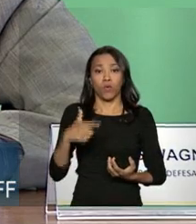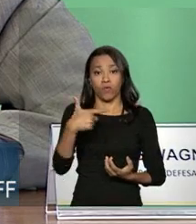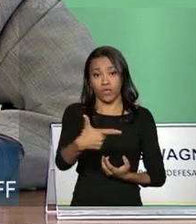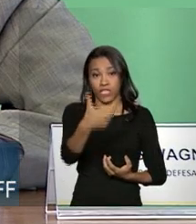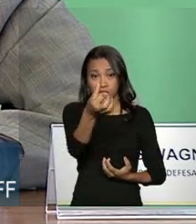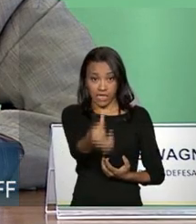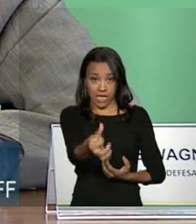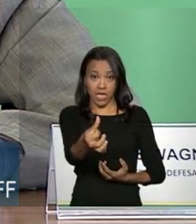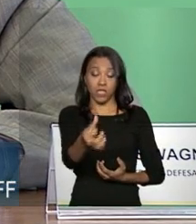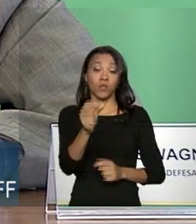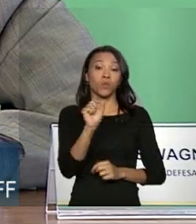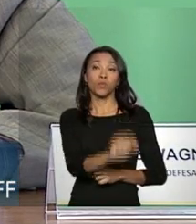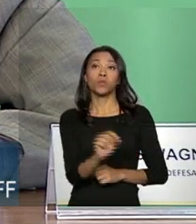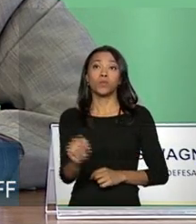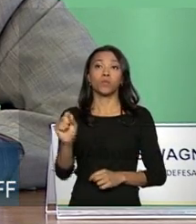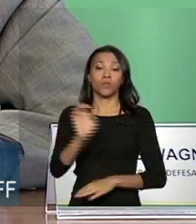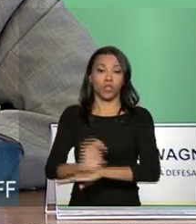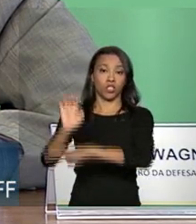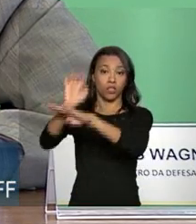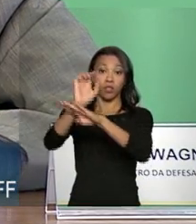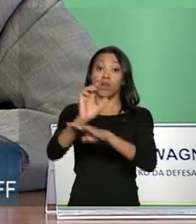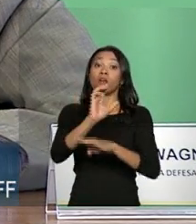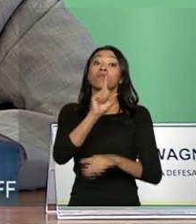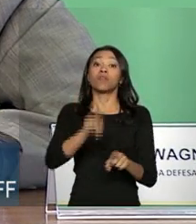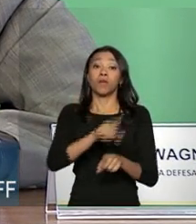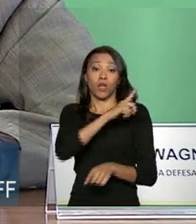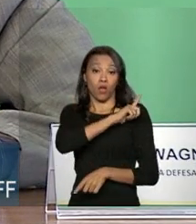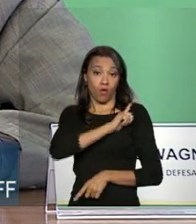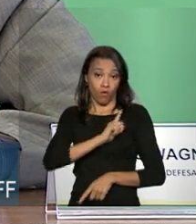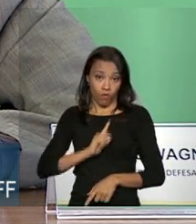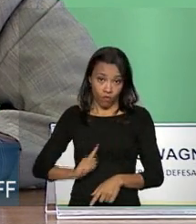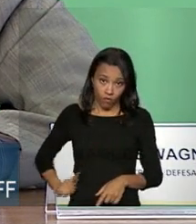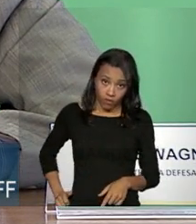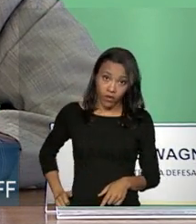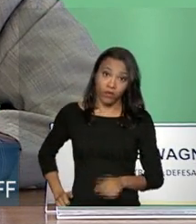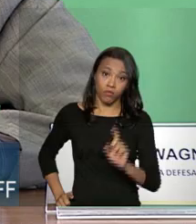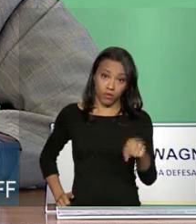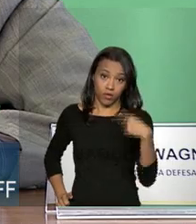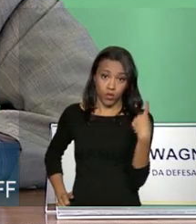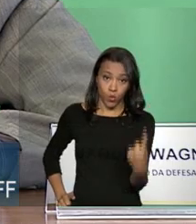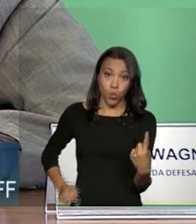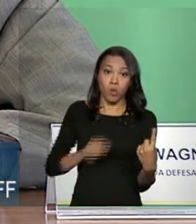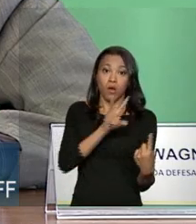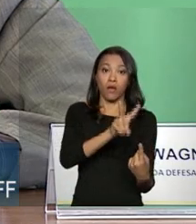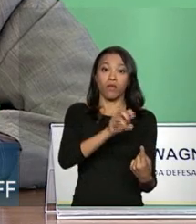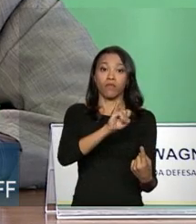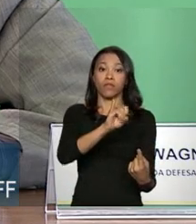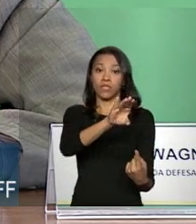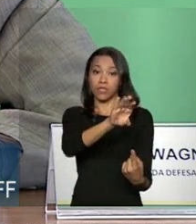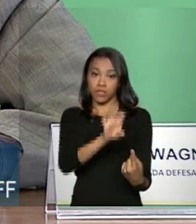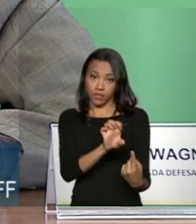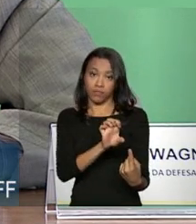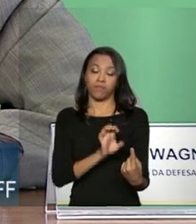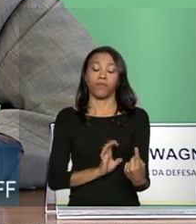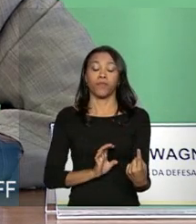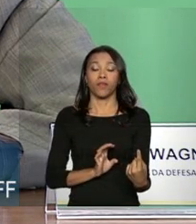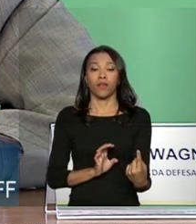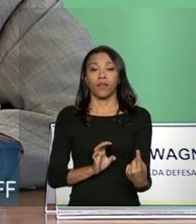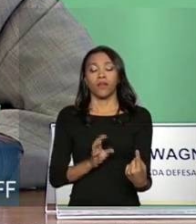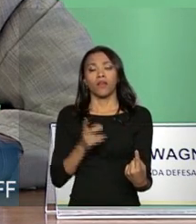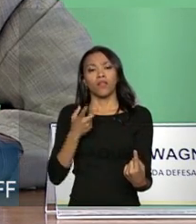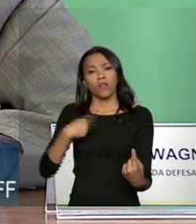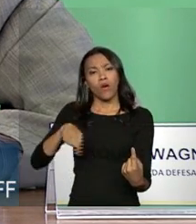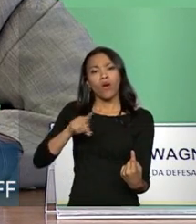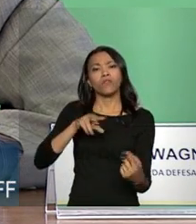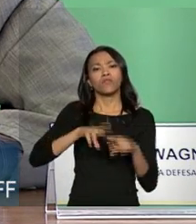26 governadores e uma vice. E eu acho que essas coisas têm